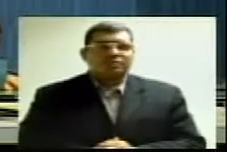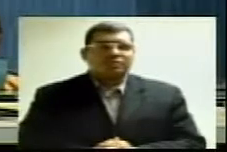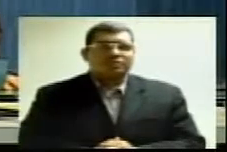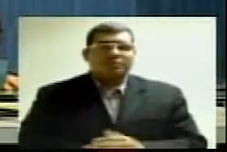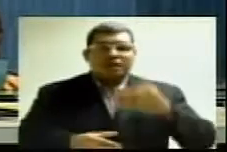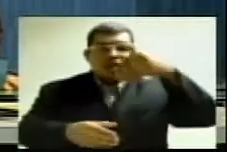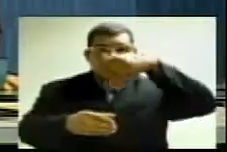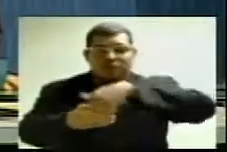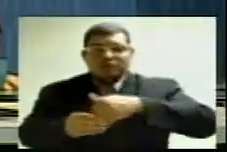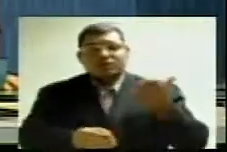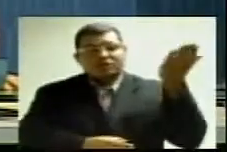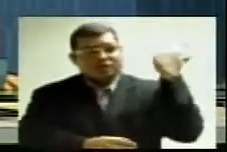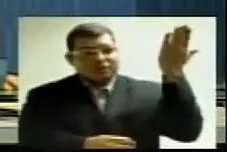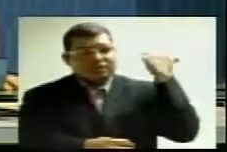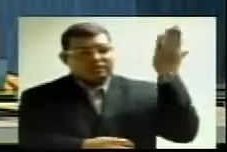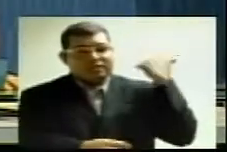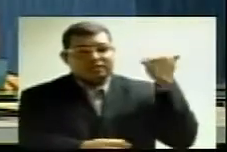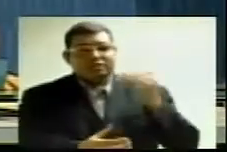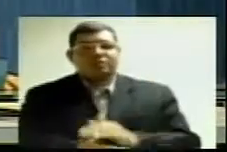A eleição passada